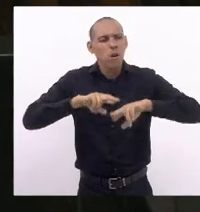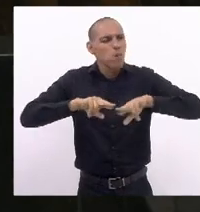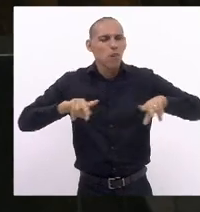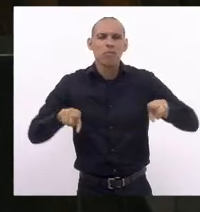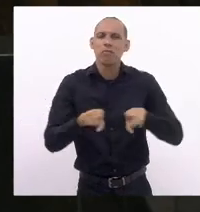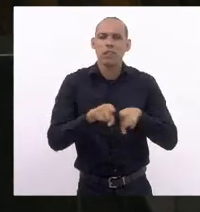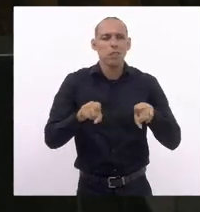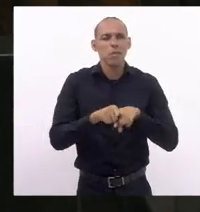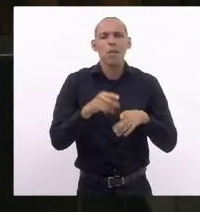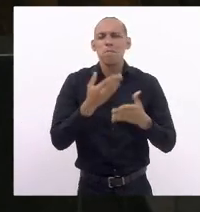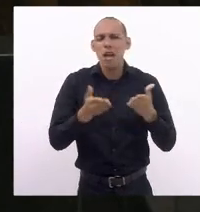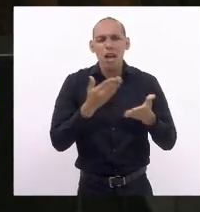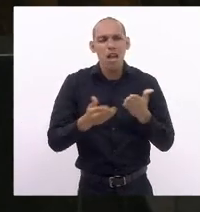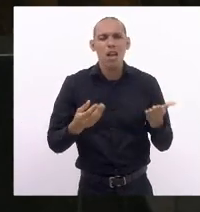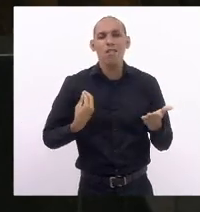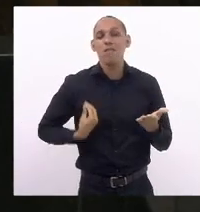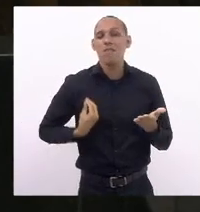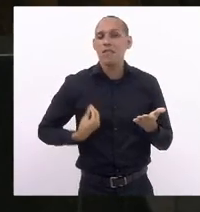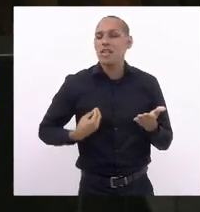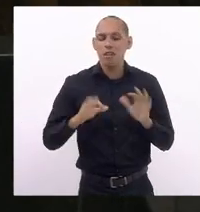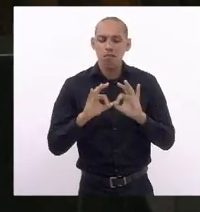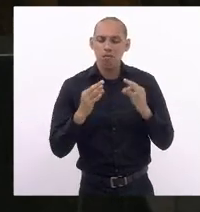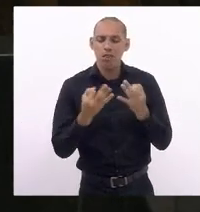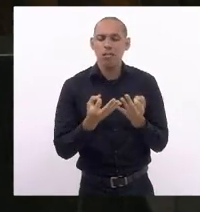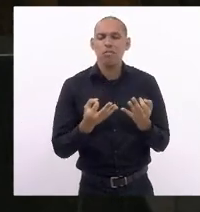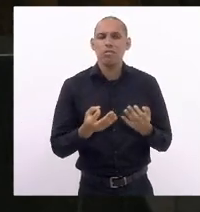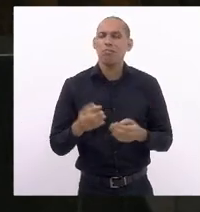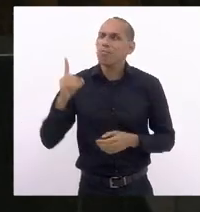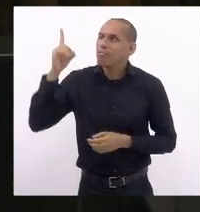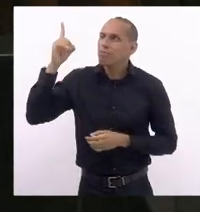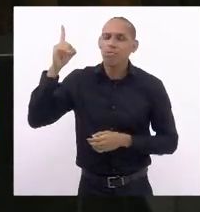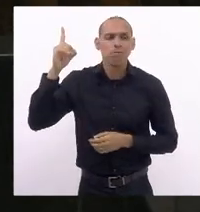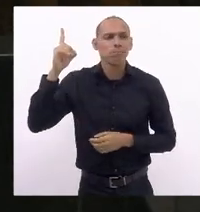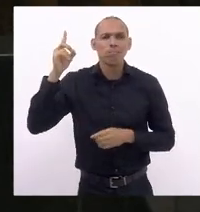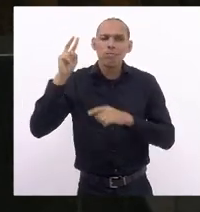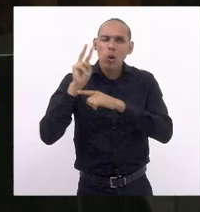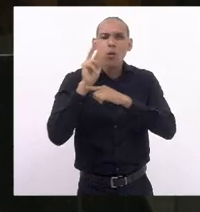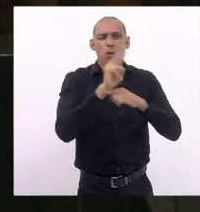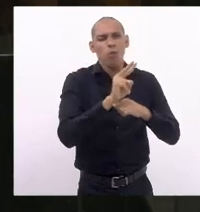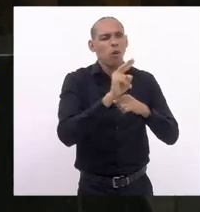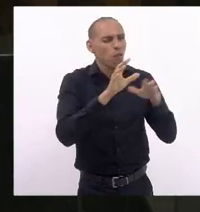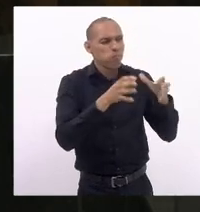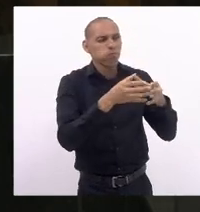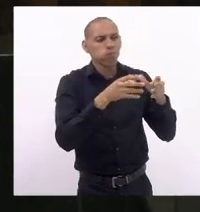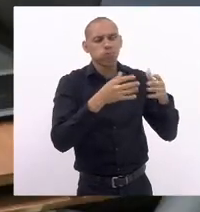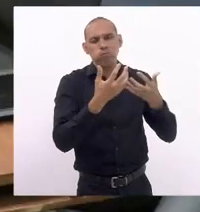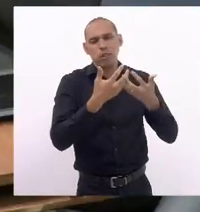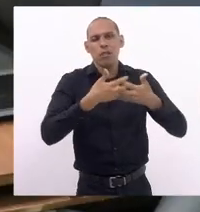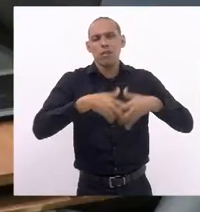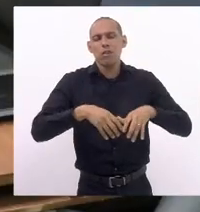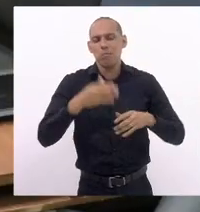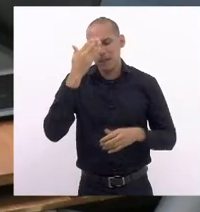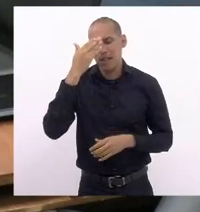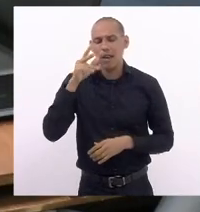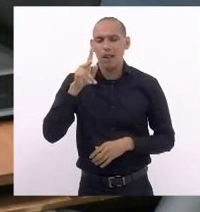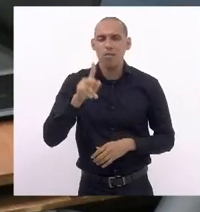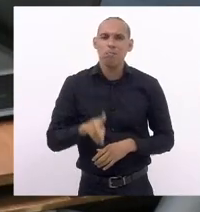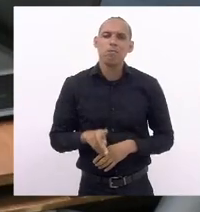principalmente perderam vidas, perderam seus familiares. Que Deus proteja o povo de Petrópolis. Obrigado, deputada.